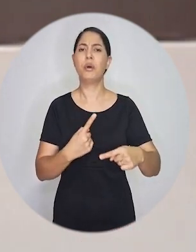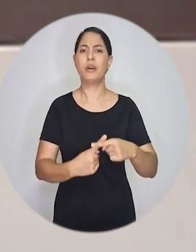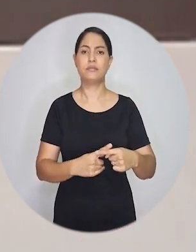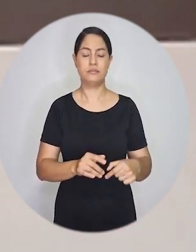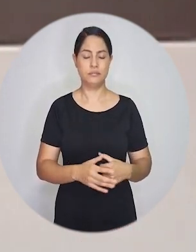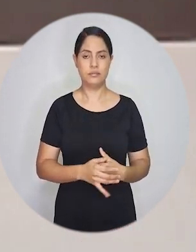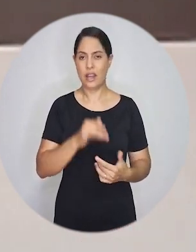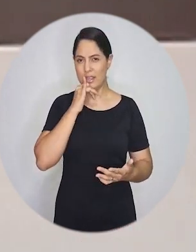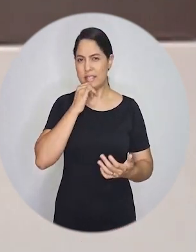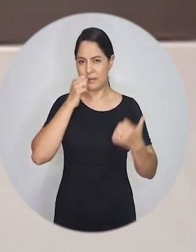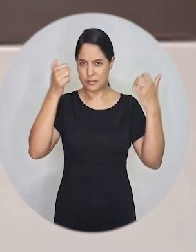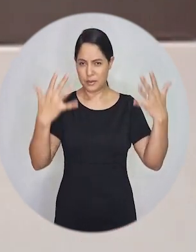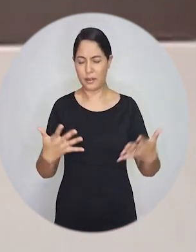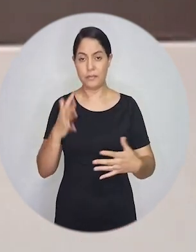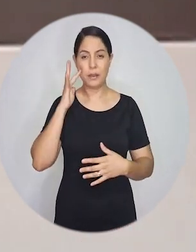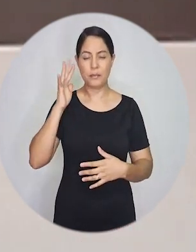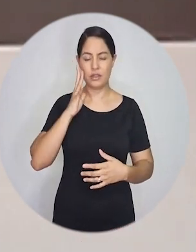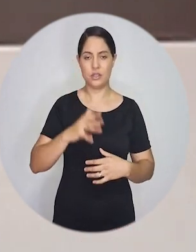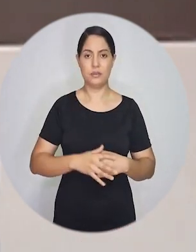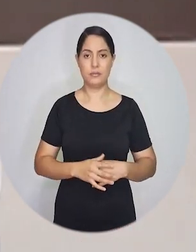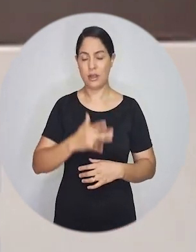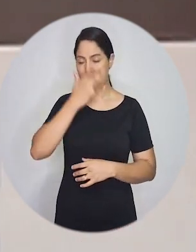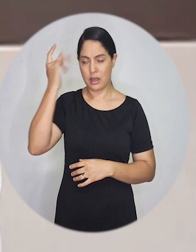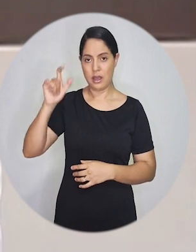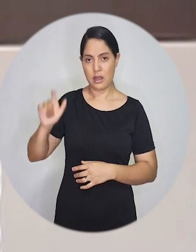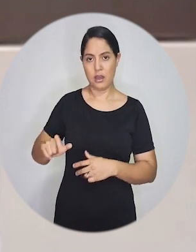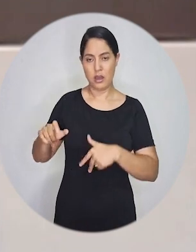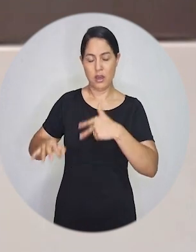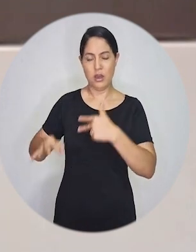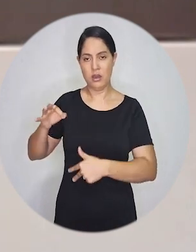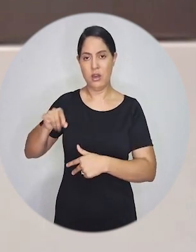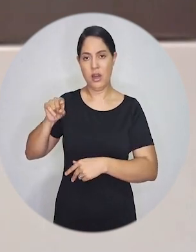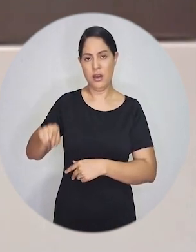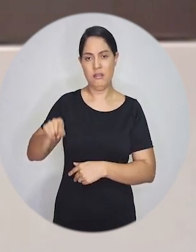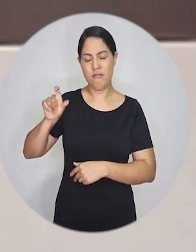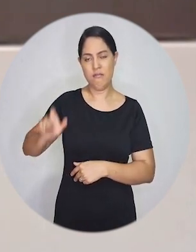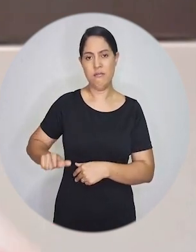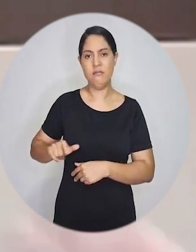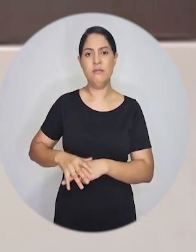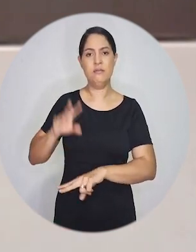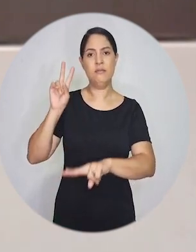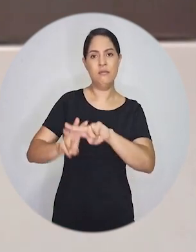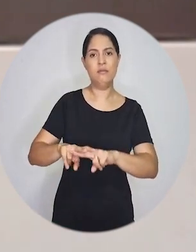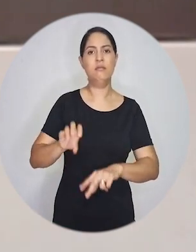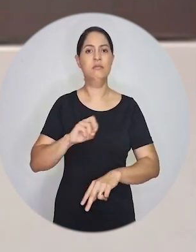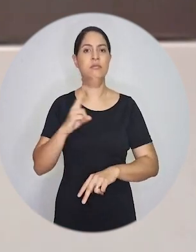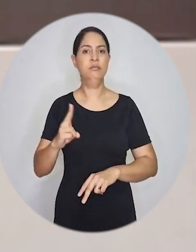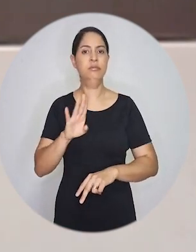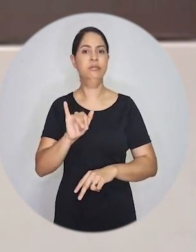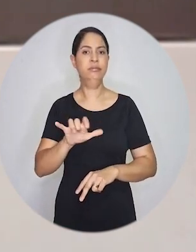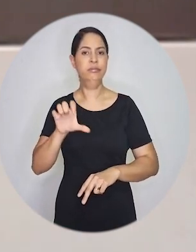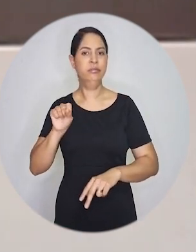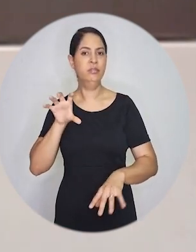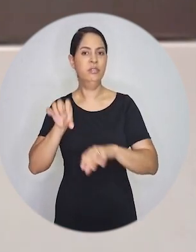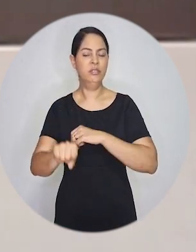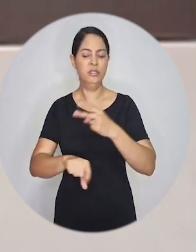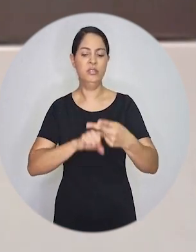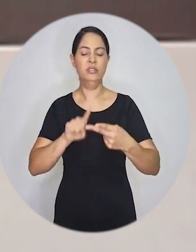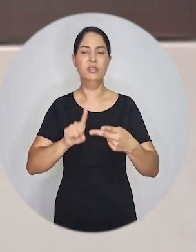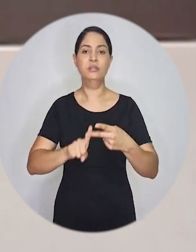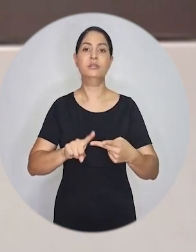magistrado. Por que isso? Imaginem vocês, um magistrado que decretou uma prisão, um sequestro de bens, uma